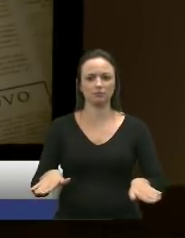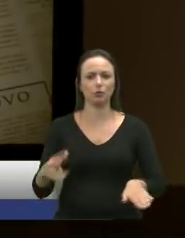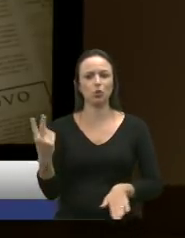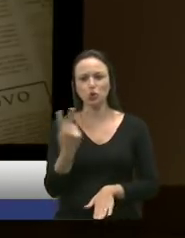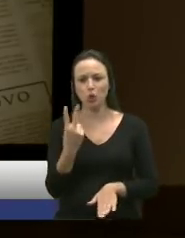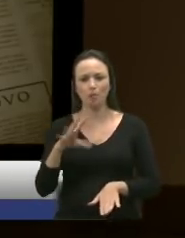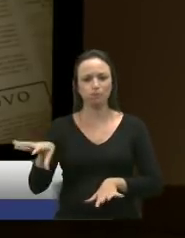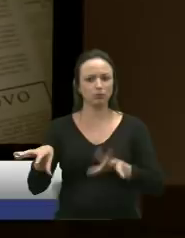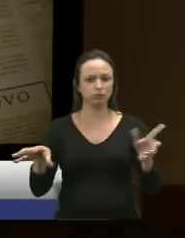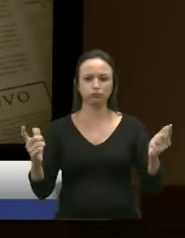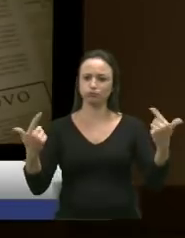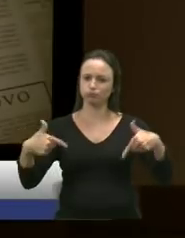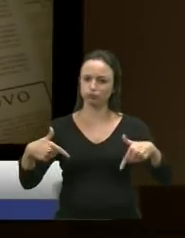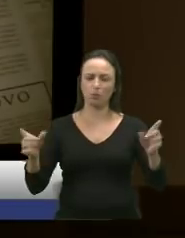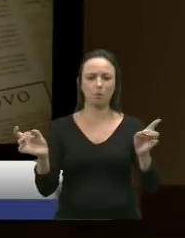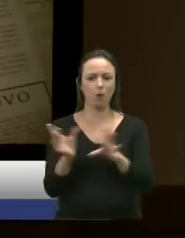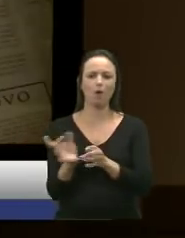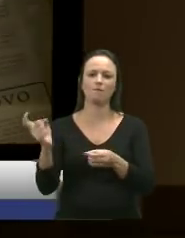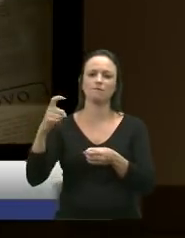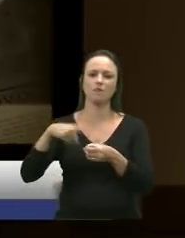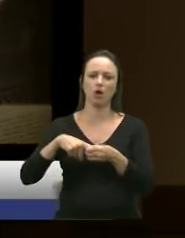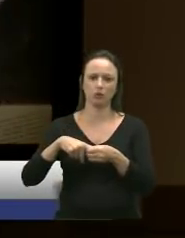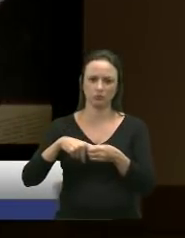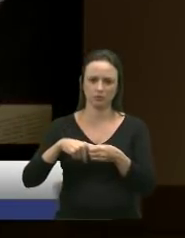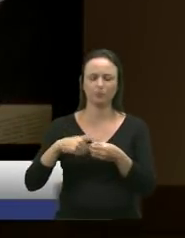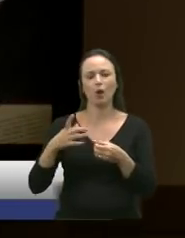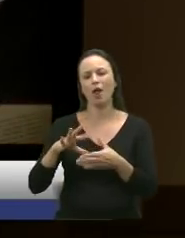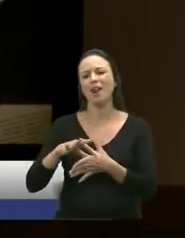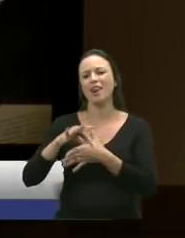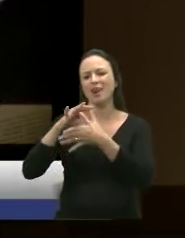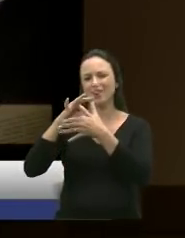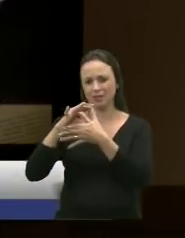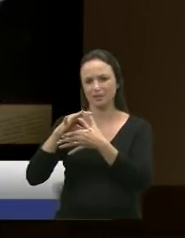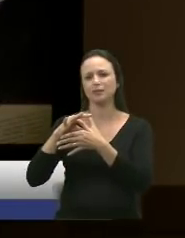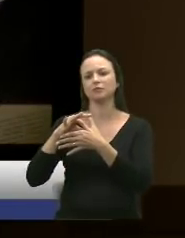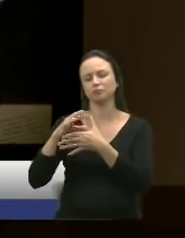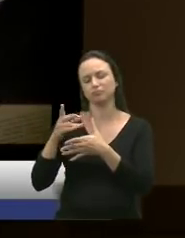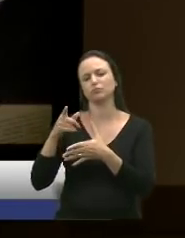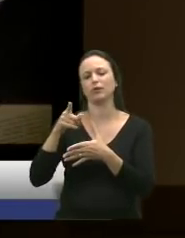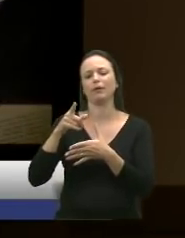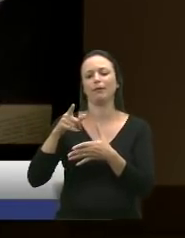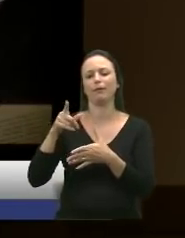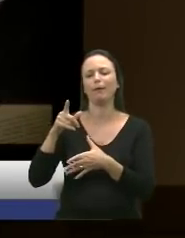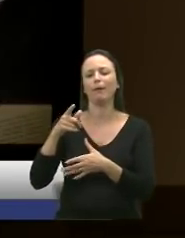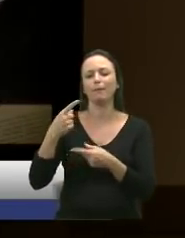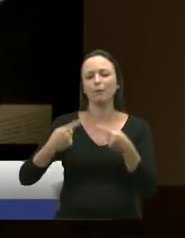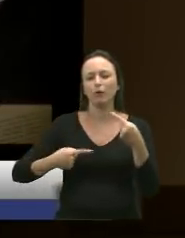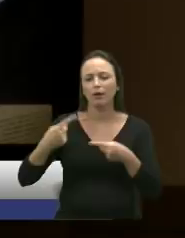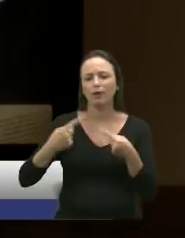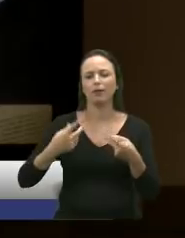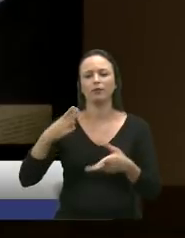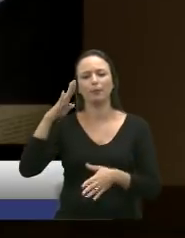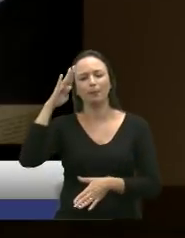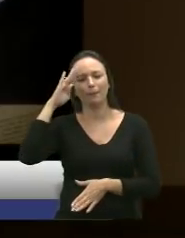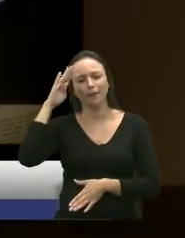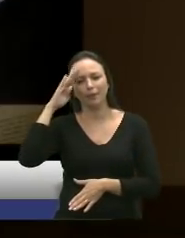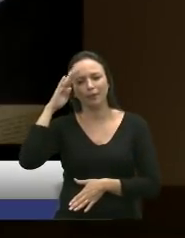É claro que os líderes foram exilados. Os líderes políticos e militares foram